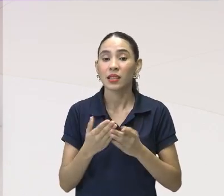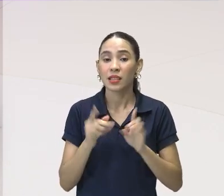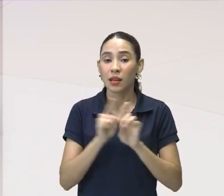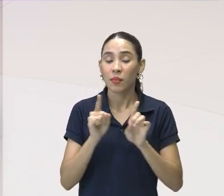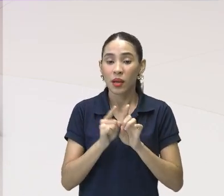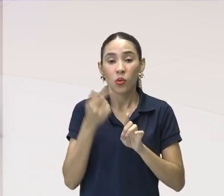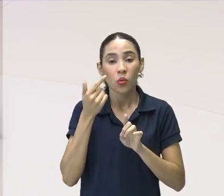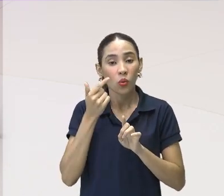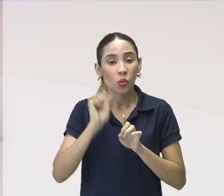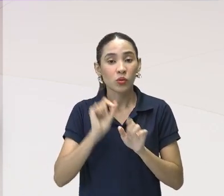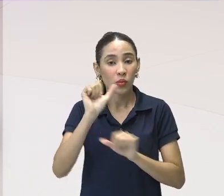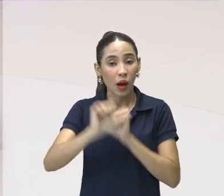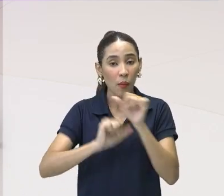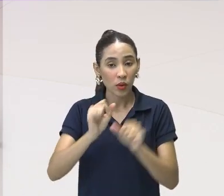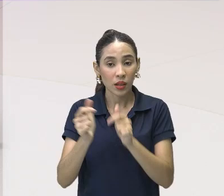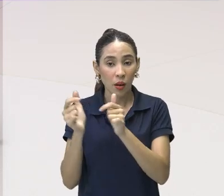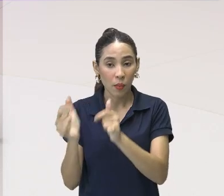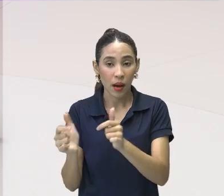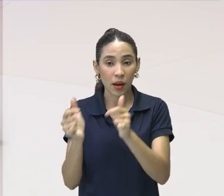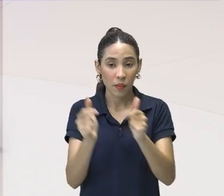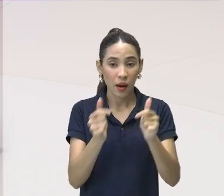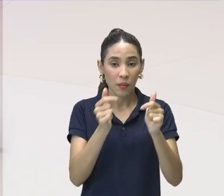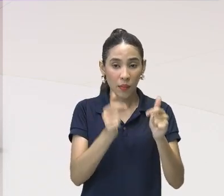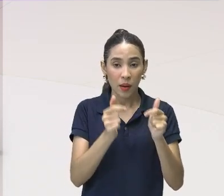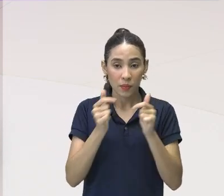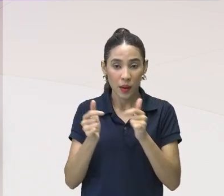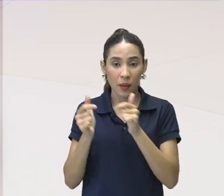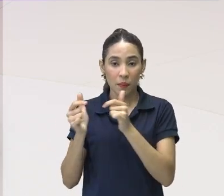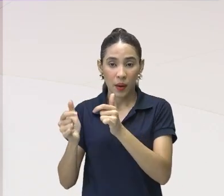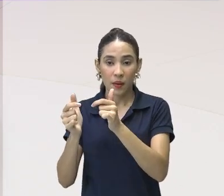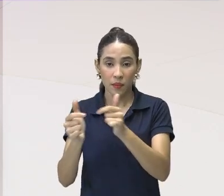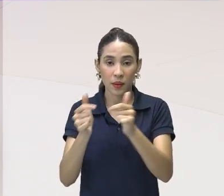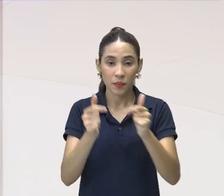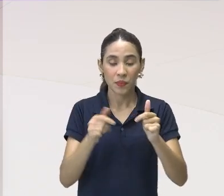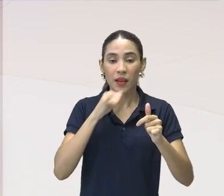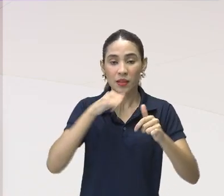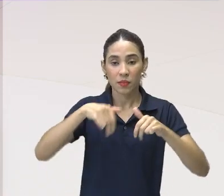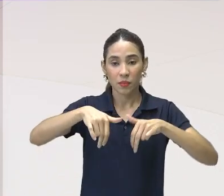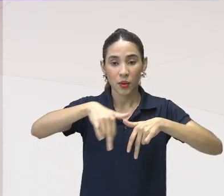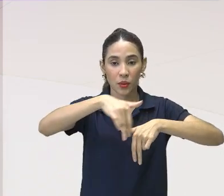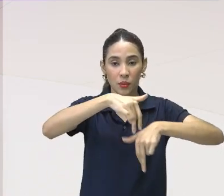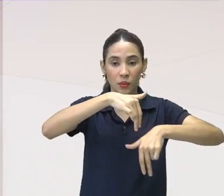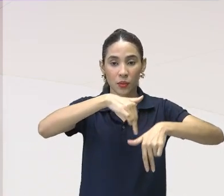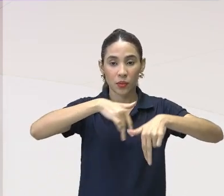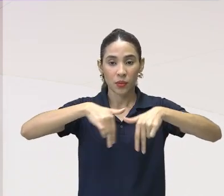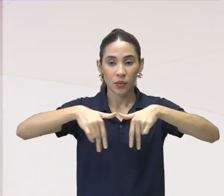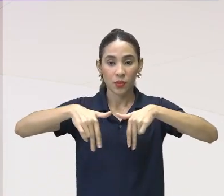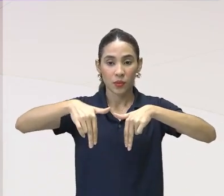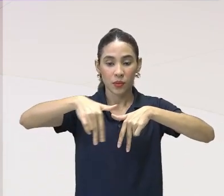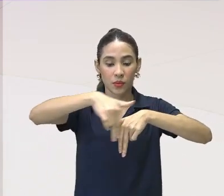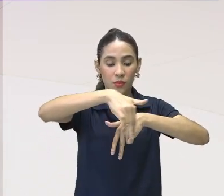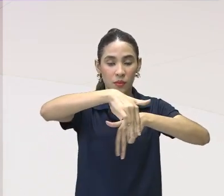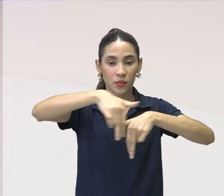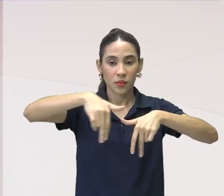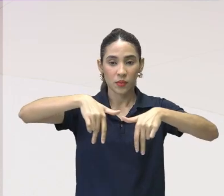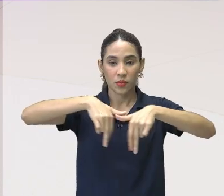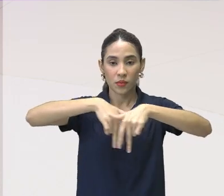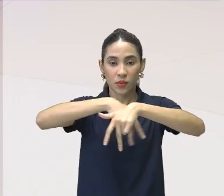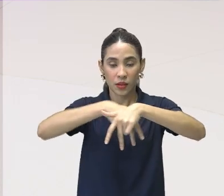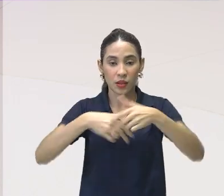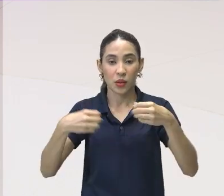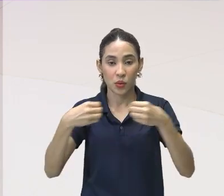mais que ela continue mudando de posição, né, por mais que ela continue ali brincando de roda em círculo, a criança do seu